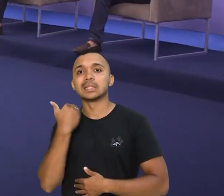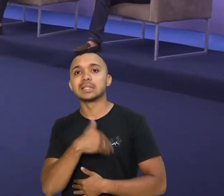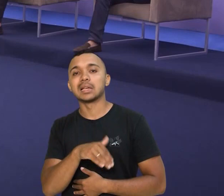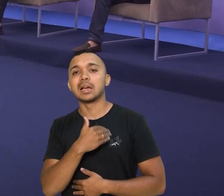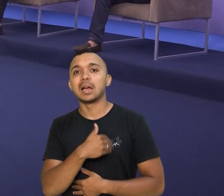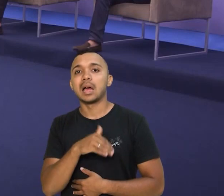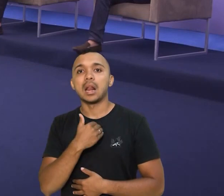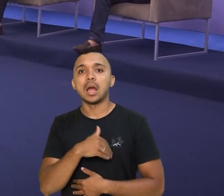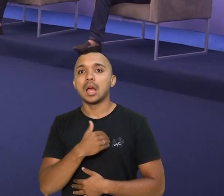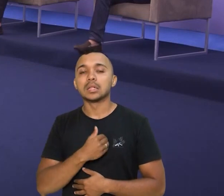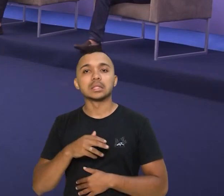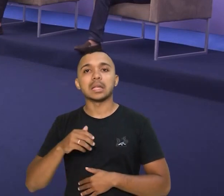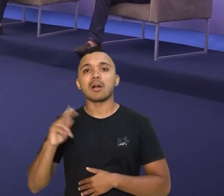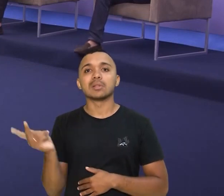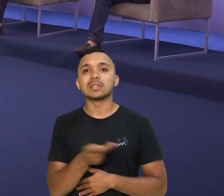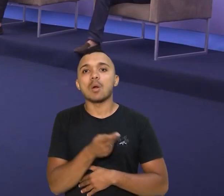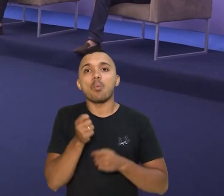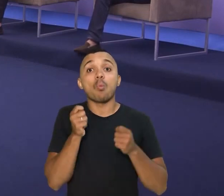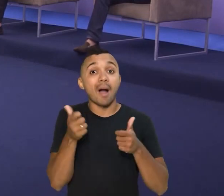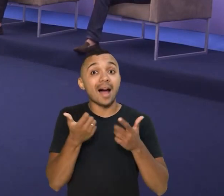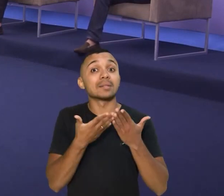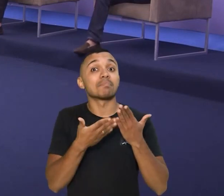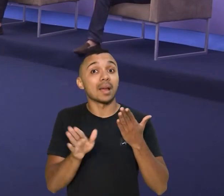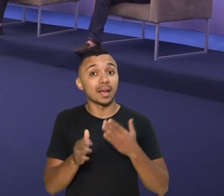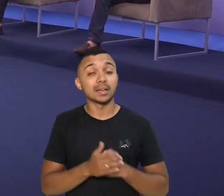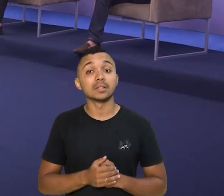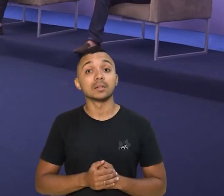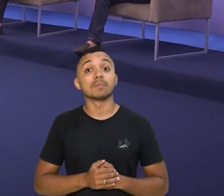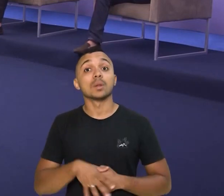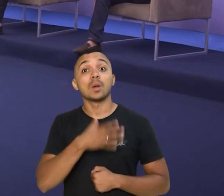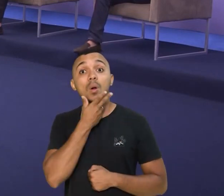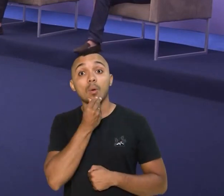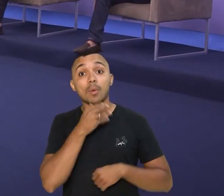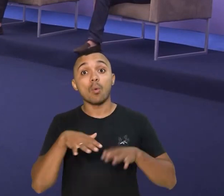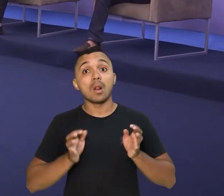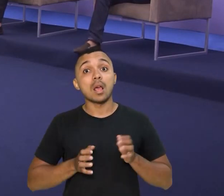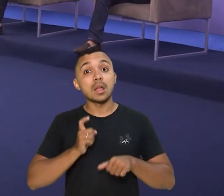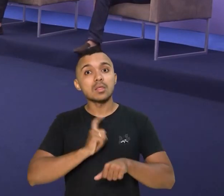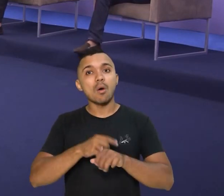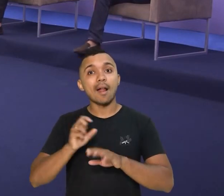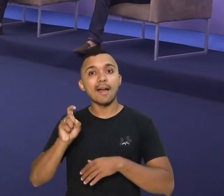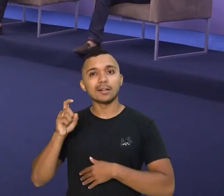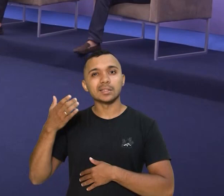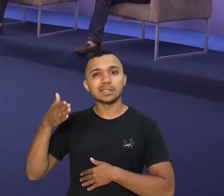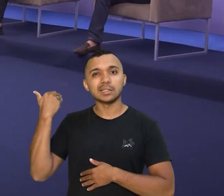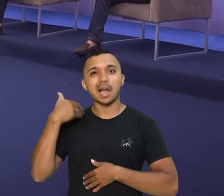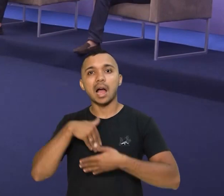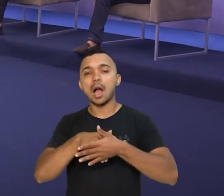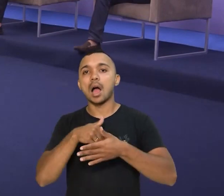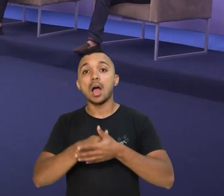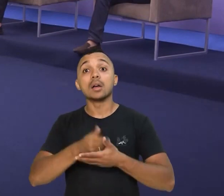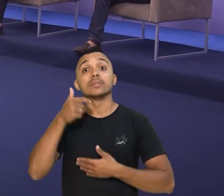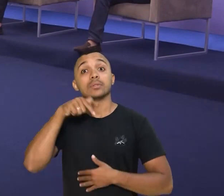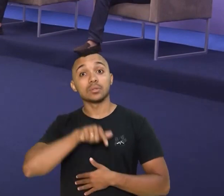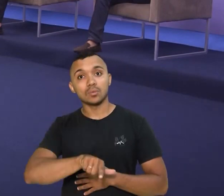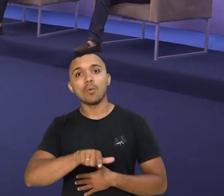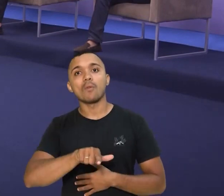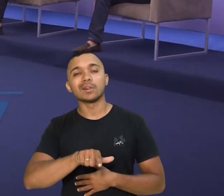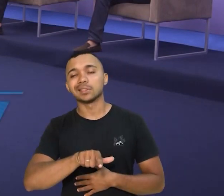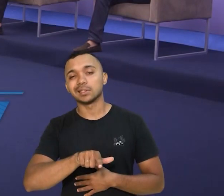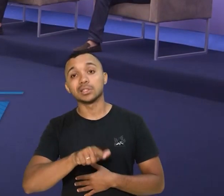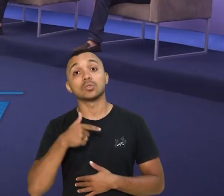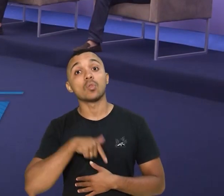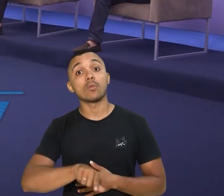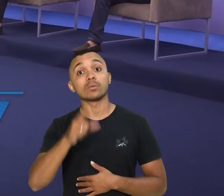Chapecoense, Ceará andou levando sufoco, né? E o goleiro que havia falhado no jogo anterior voltou a salvar o Ceará,